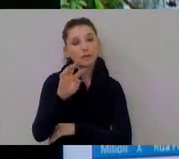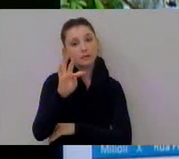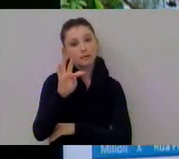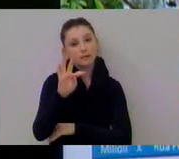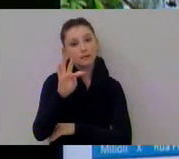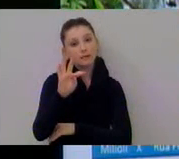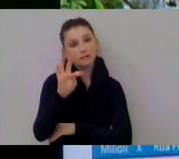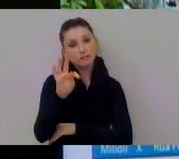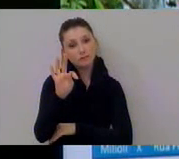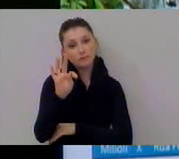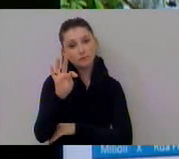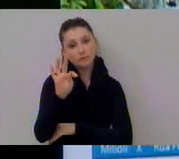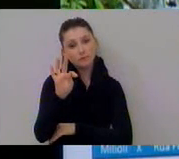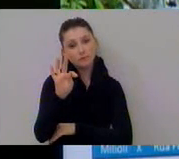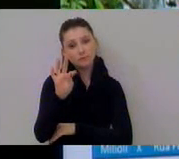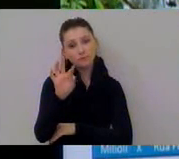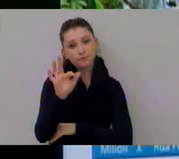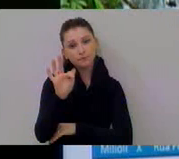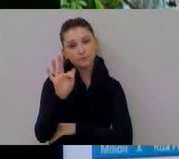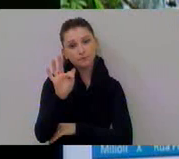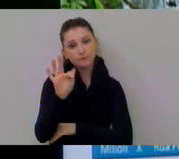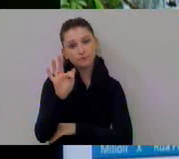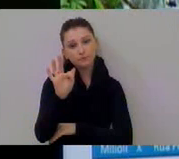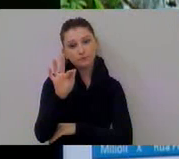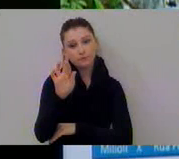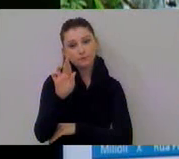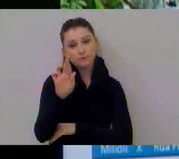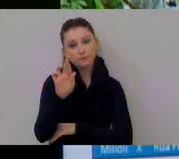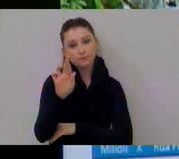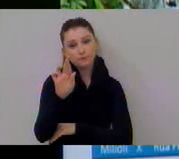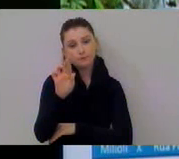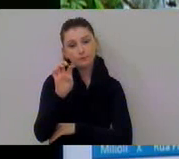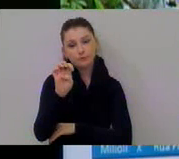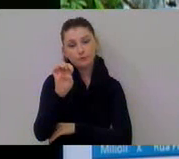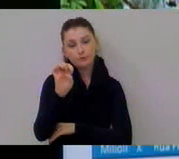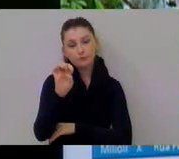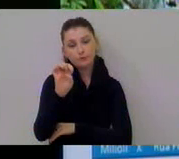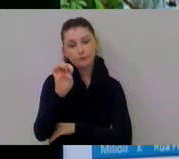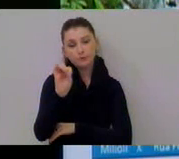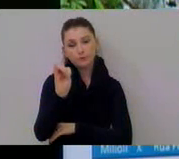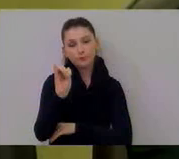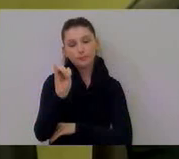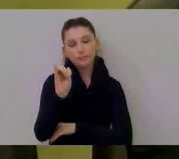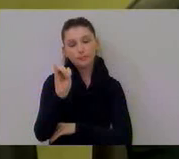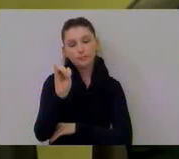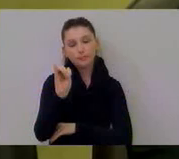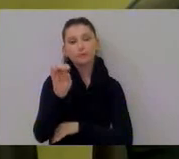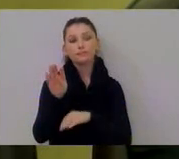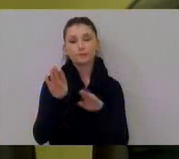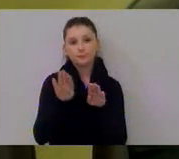É uma situação também bem complicada.